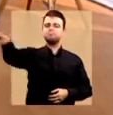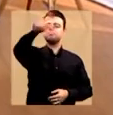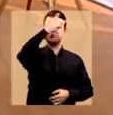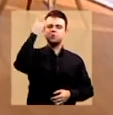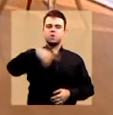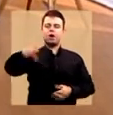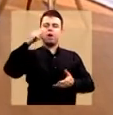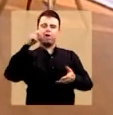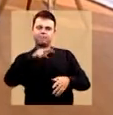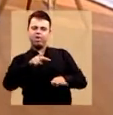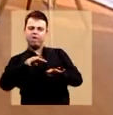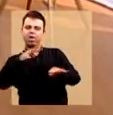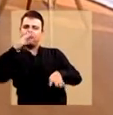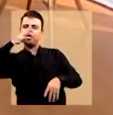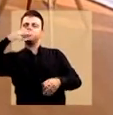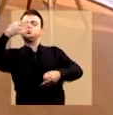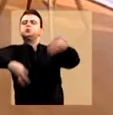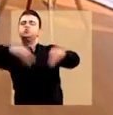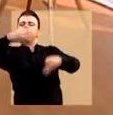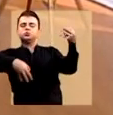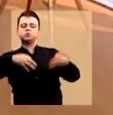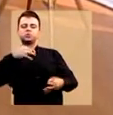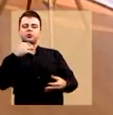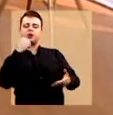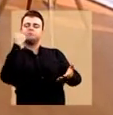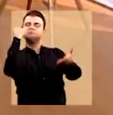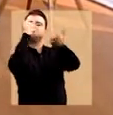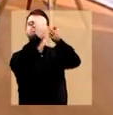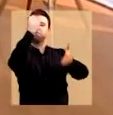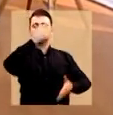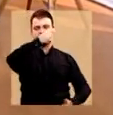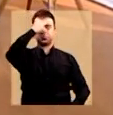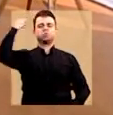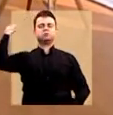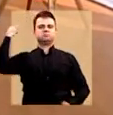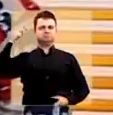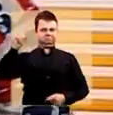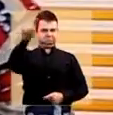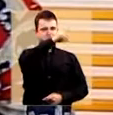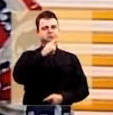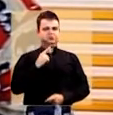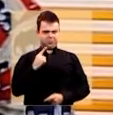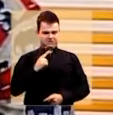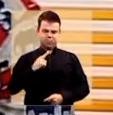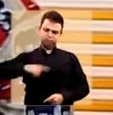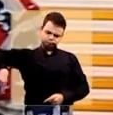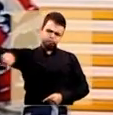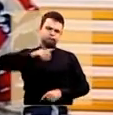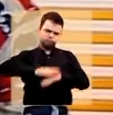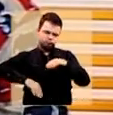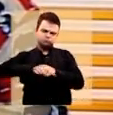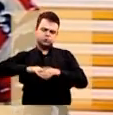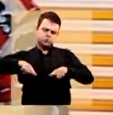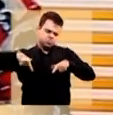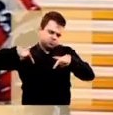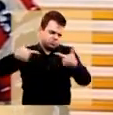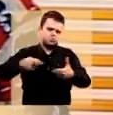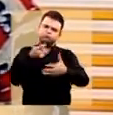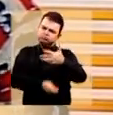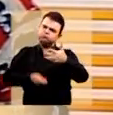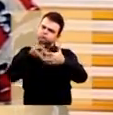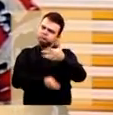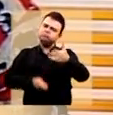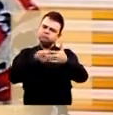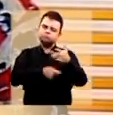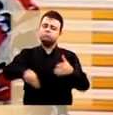aí da cultura negra e é uma coisa que acho que o meu principal caminho de militância é tirar esse